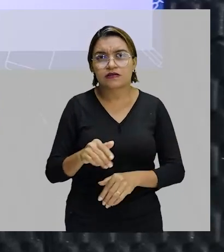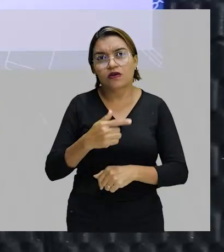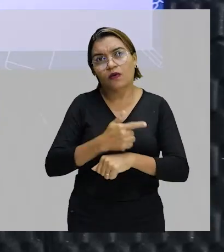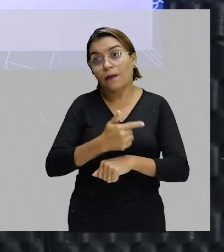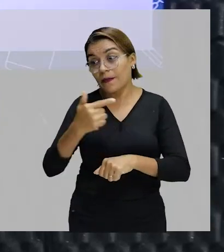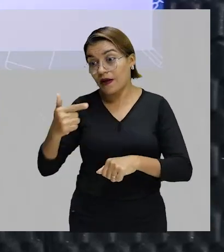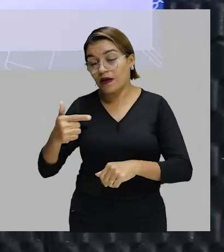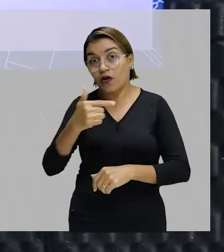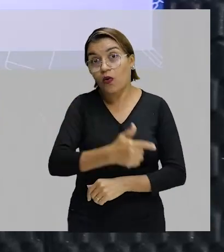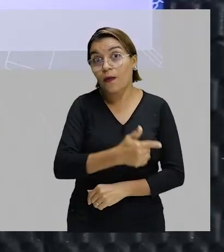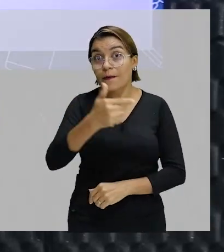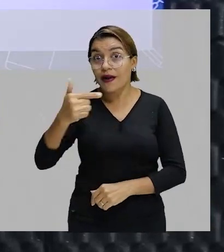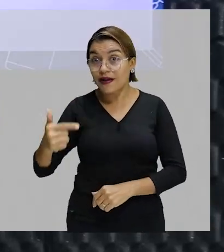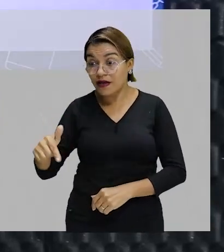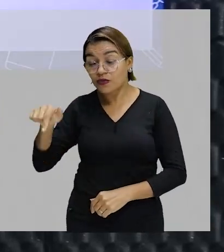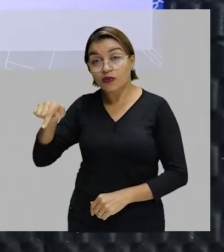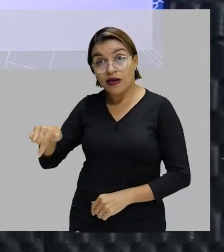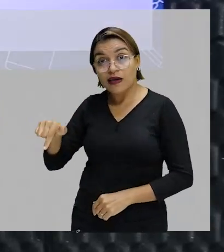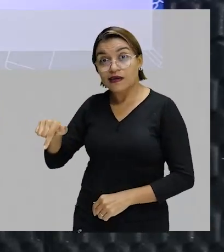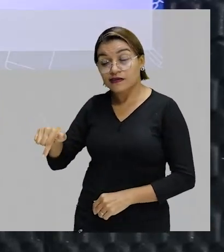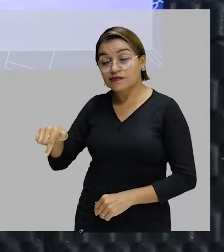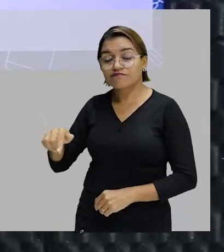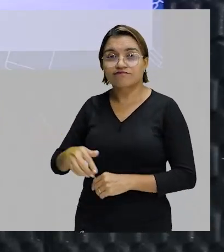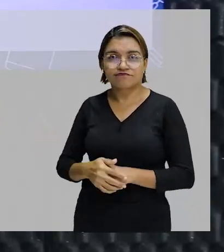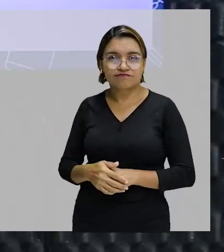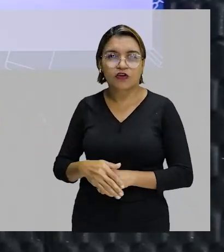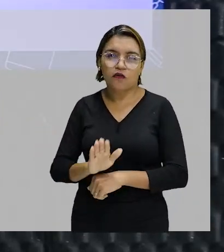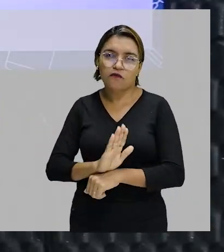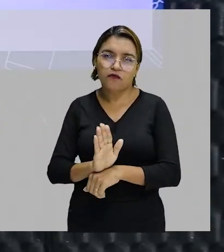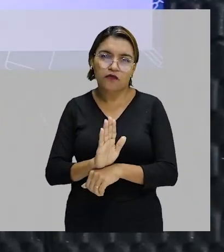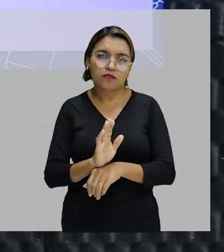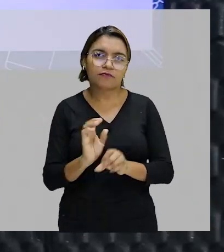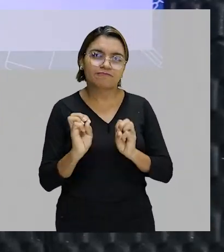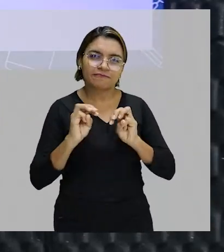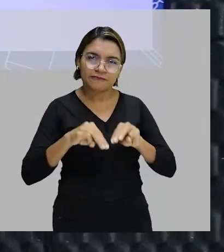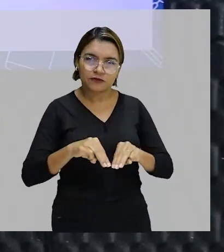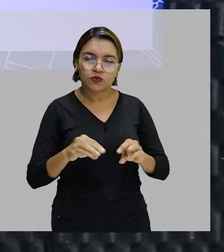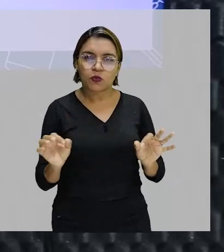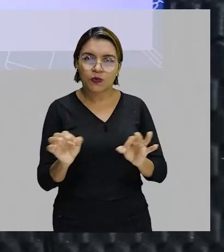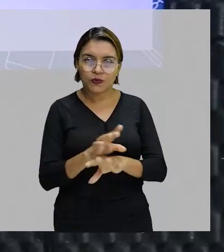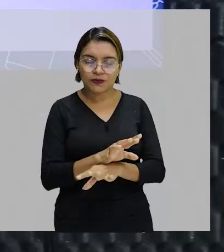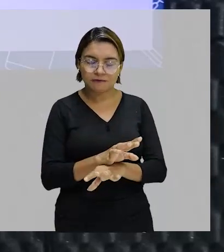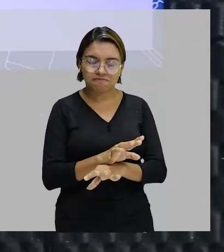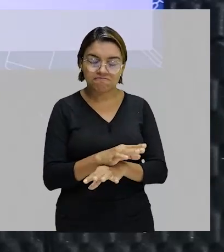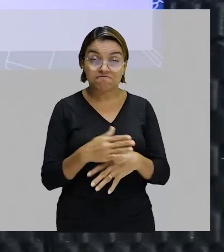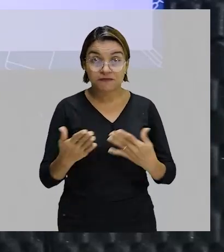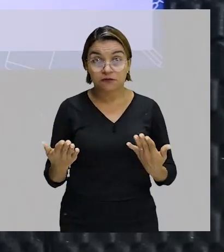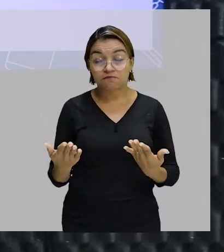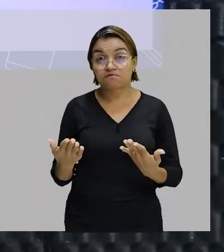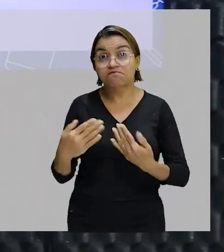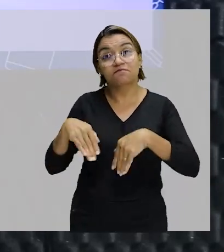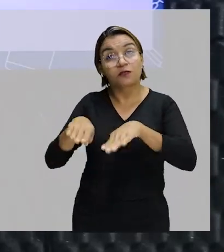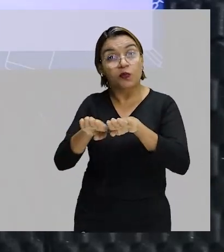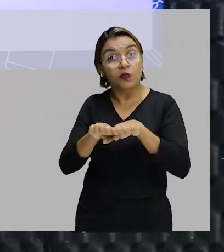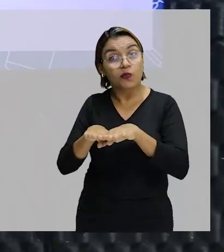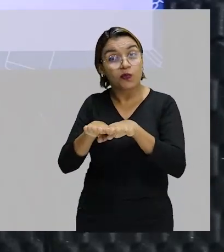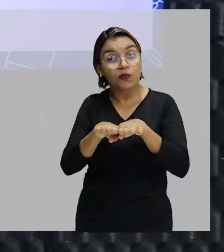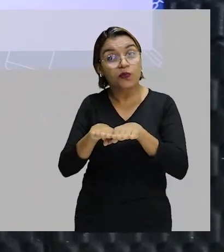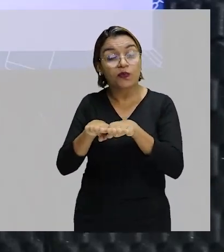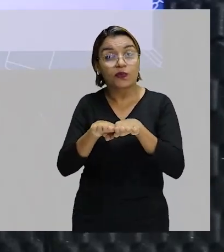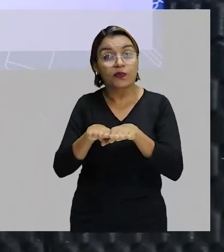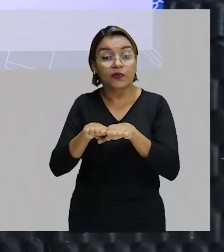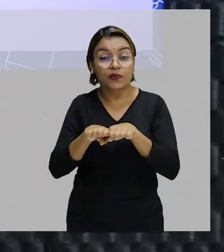outro. Tá? A forma que o filme foi finalizado ou concluído. Bom, então, grau de igualdade, as